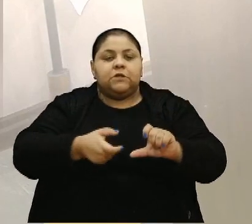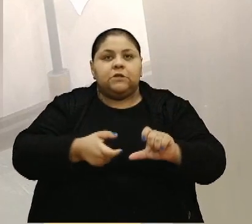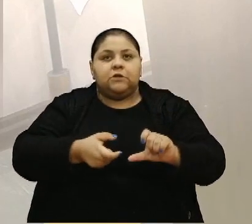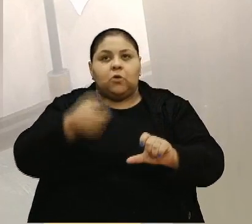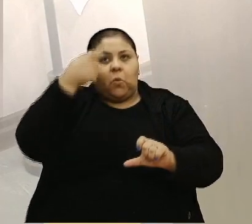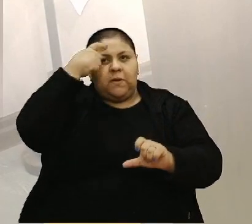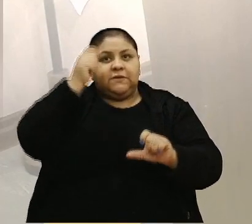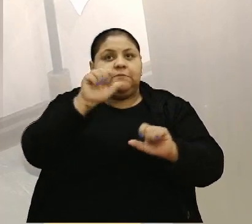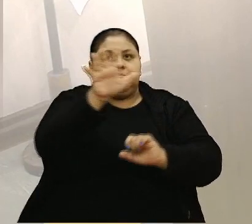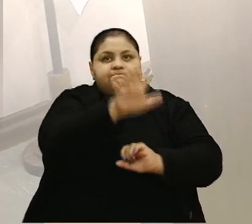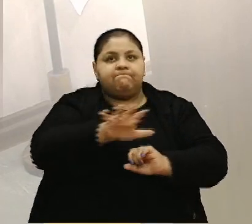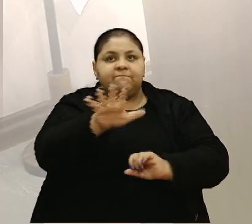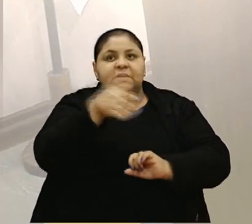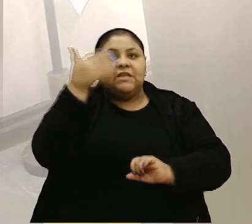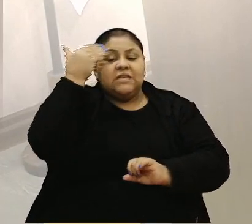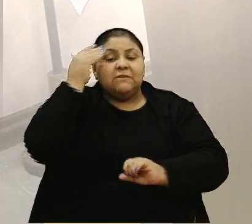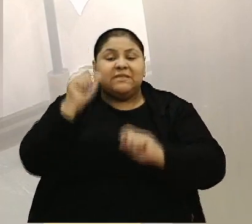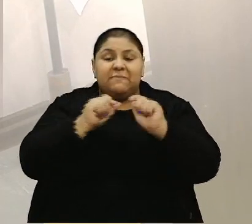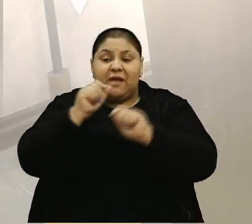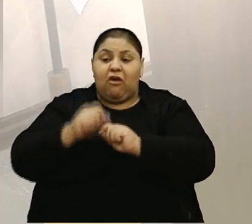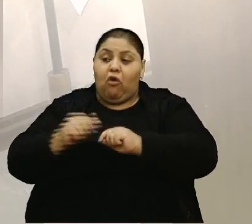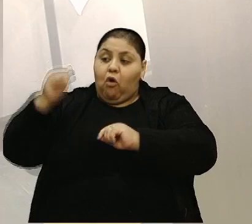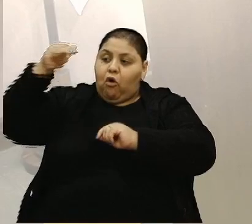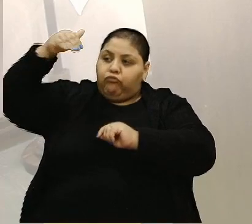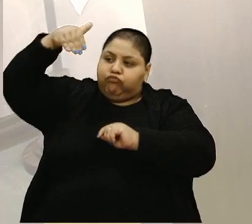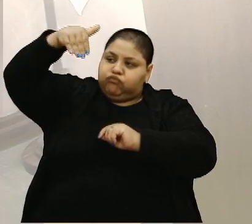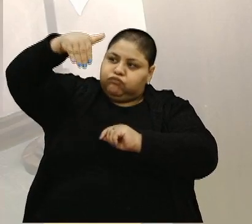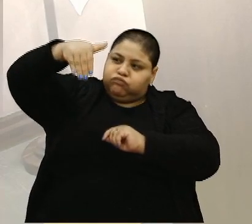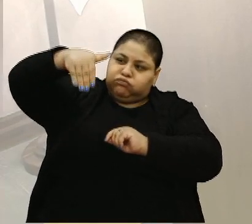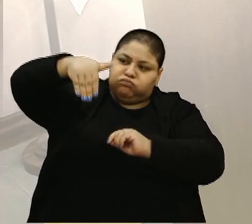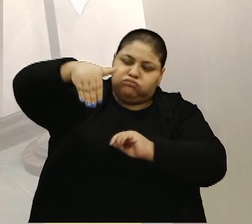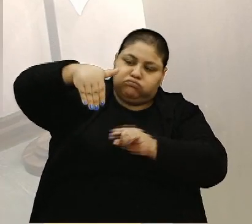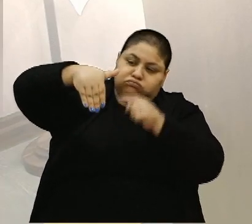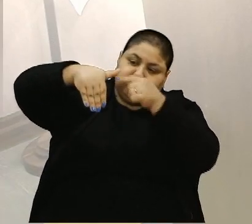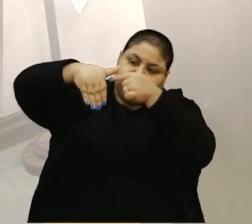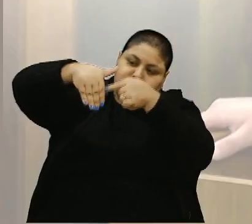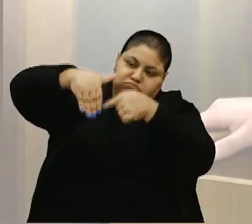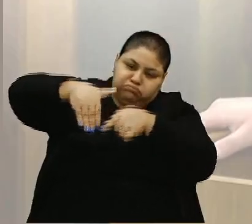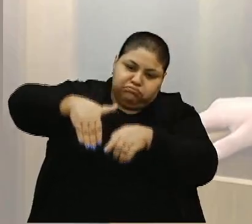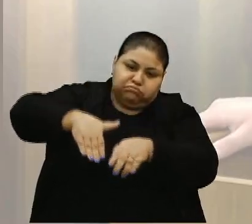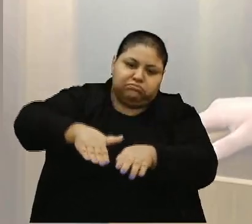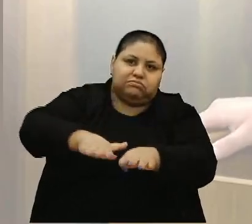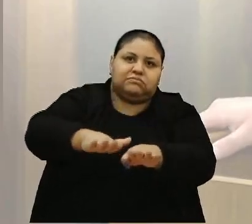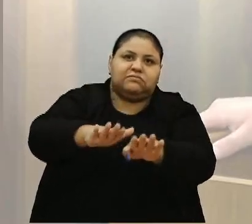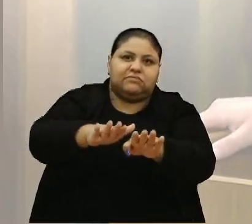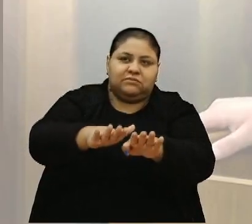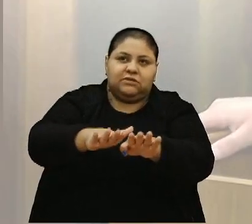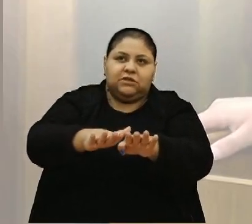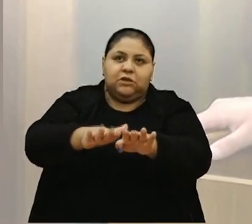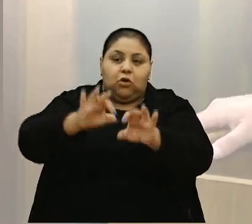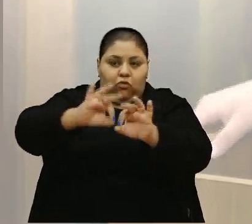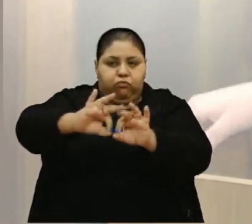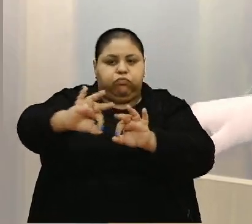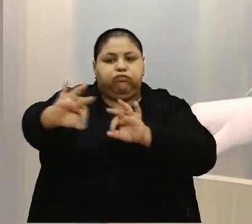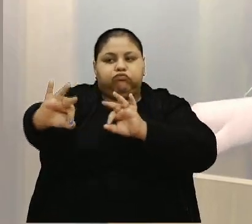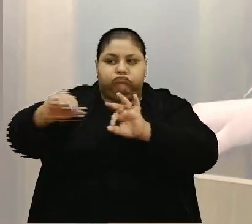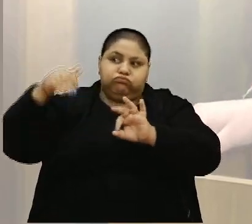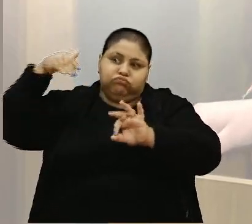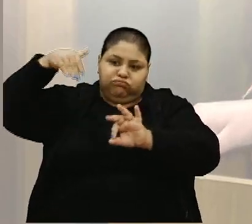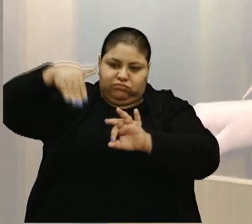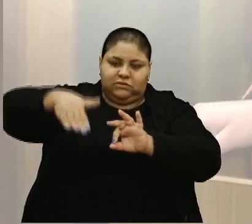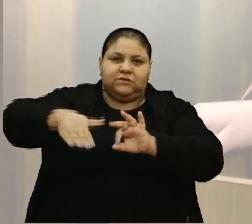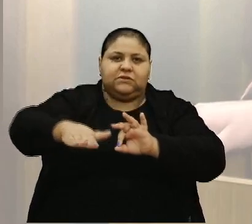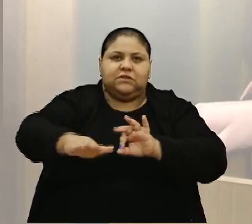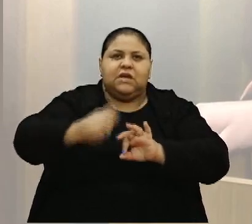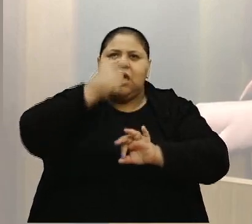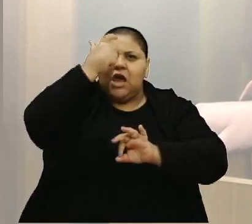área, para saber quão íngreme é esse barranco, a extensão que ele tem. Eu acho que o mapa